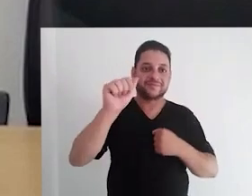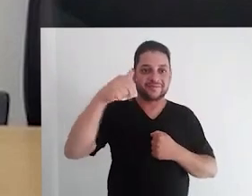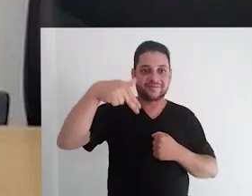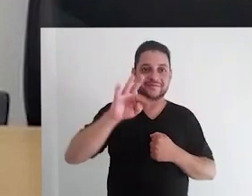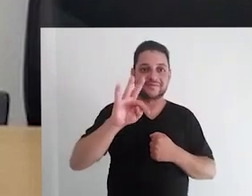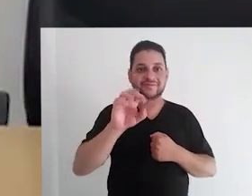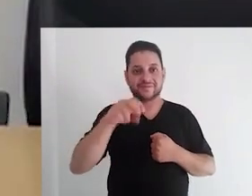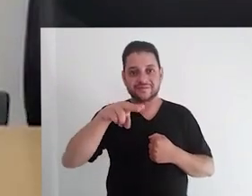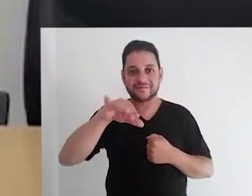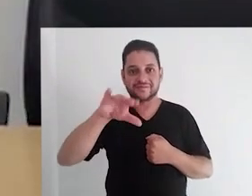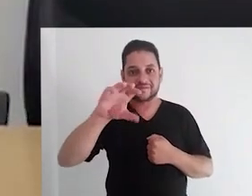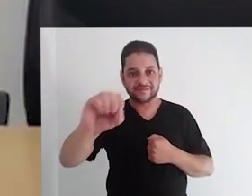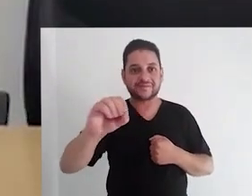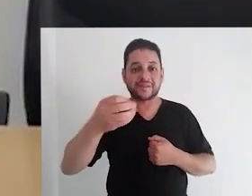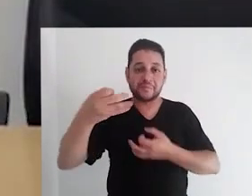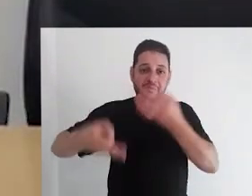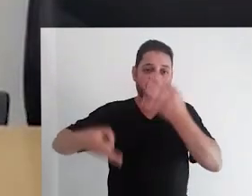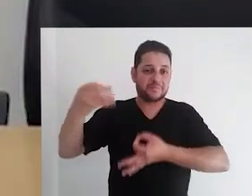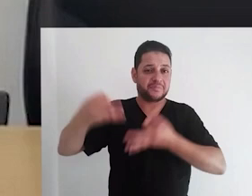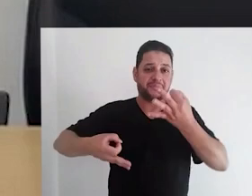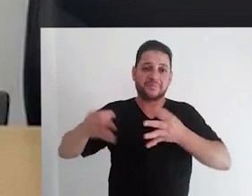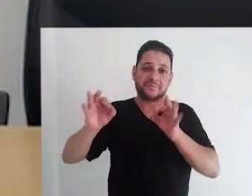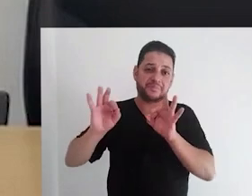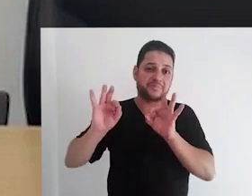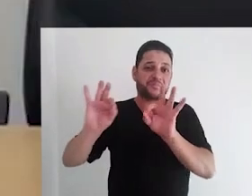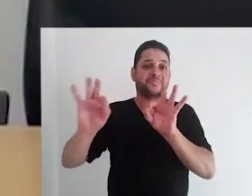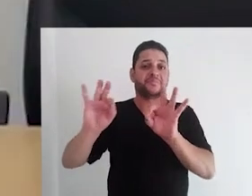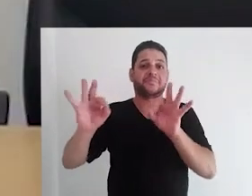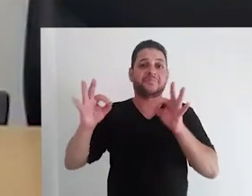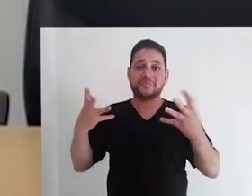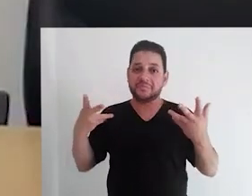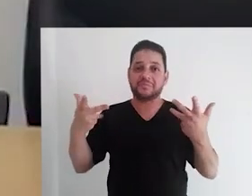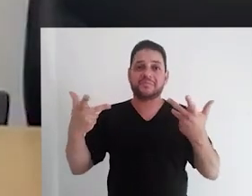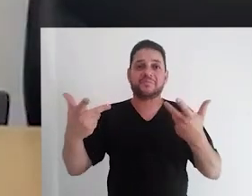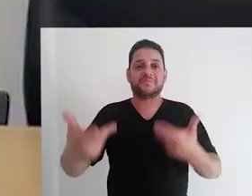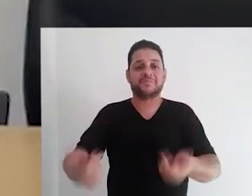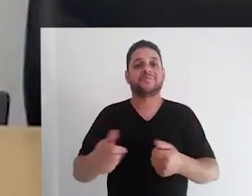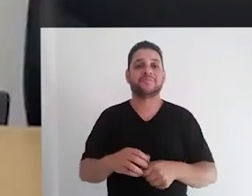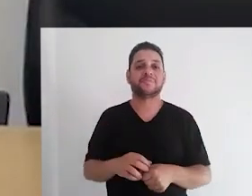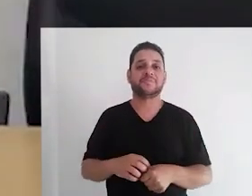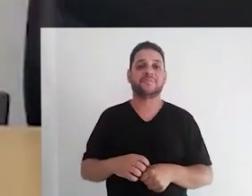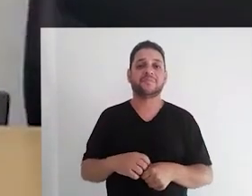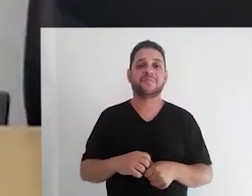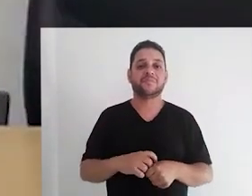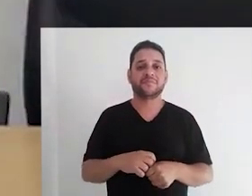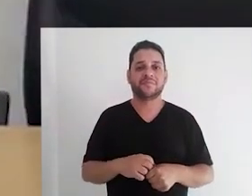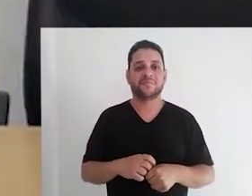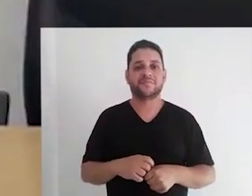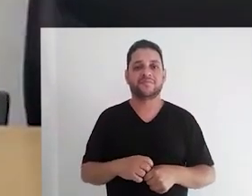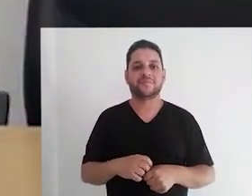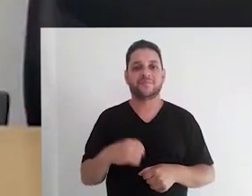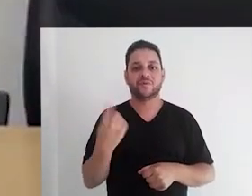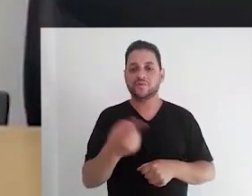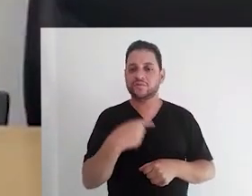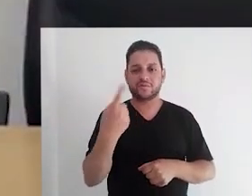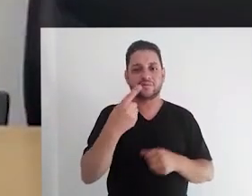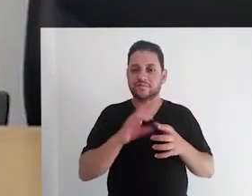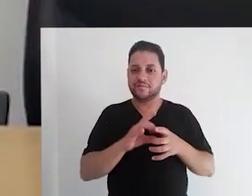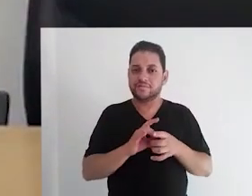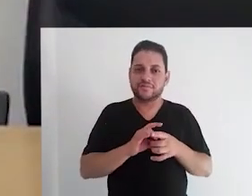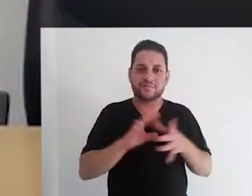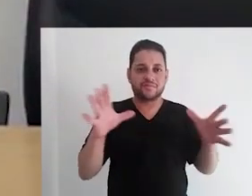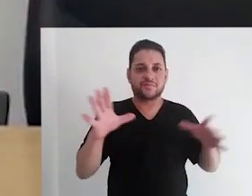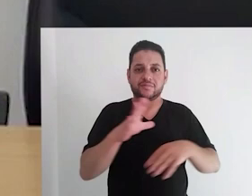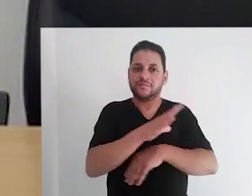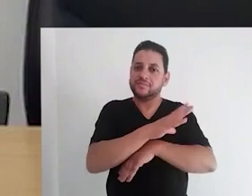magistrado de referência e representante do GAFO no Comitê Gestor dos Núcleos, nós estamos totalmente à disposição da Coordenadoria do GES